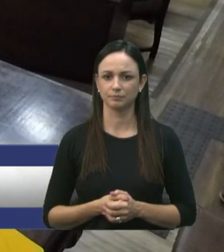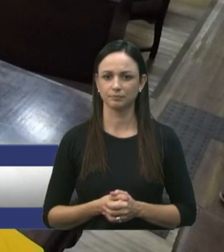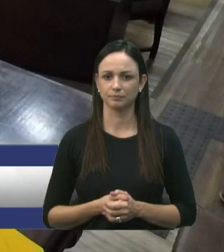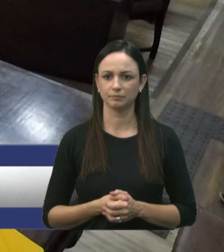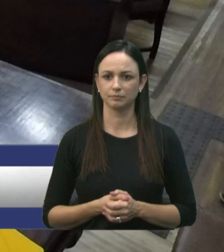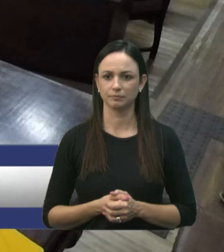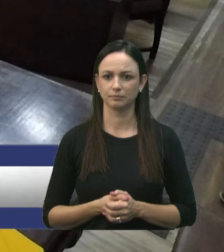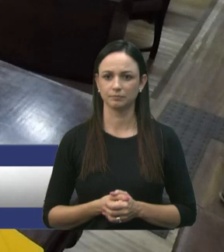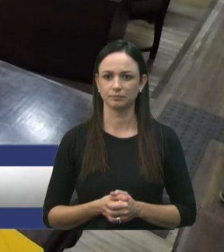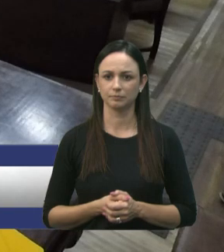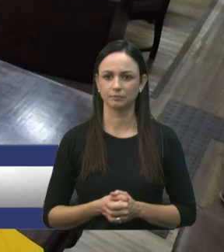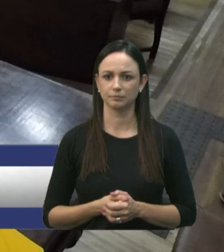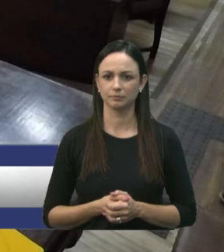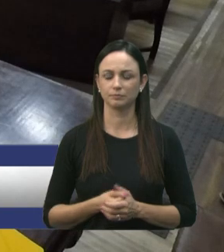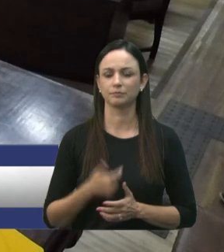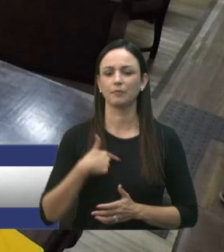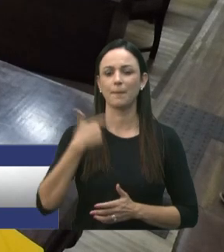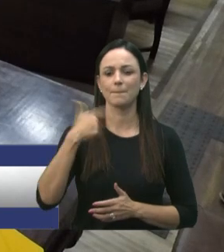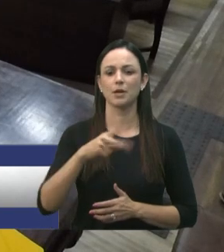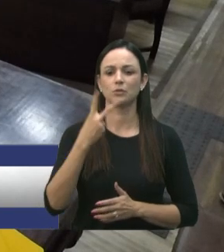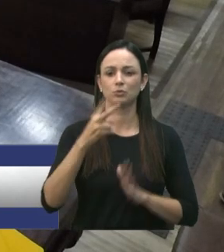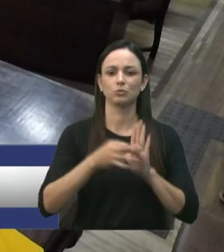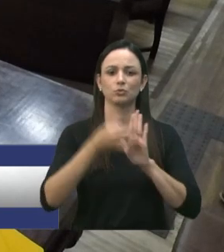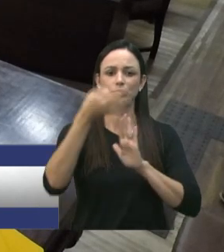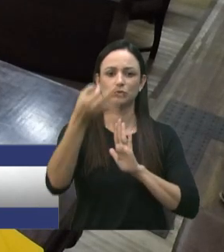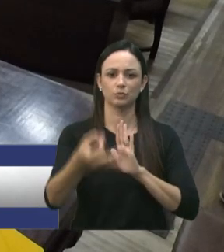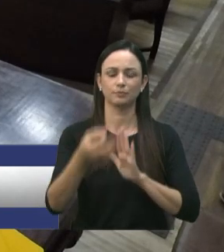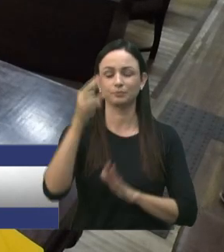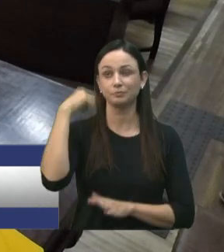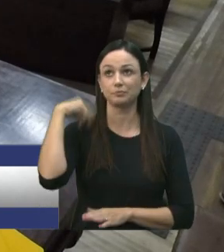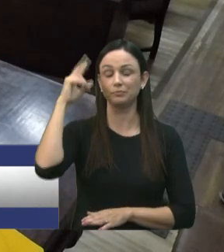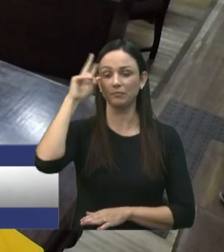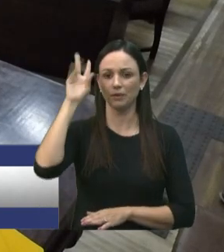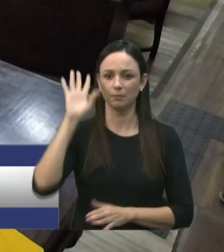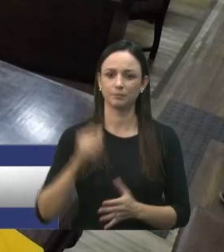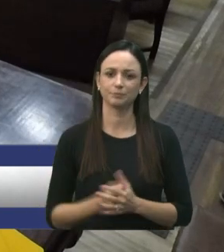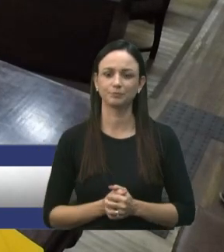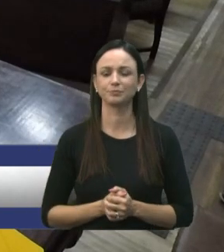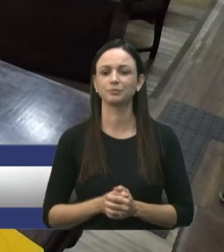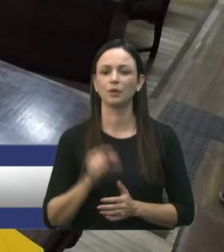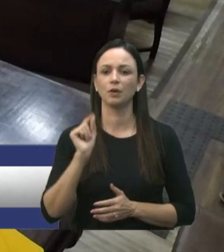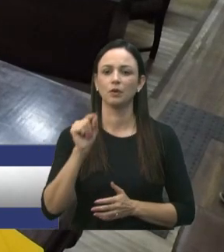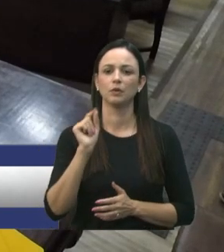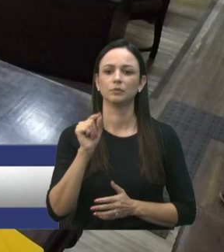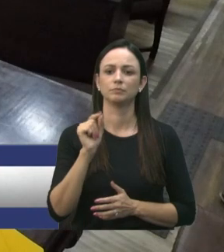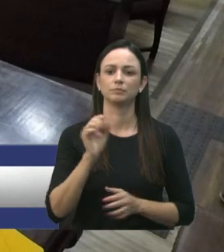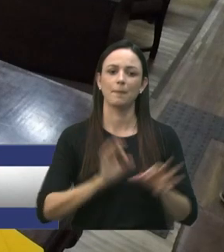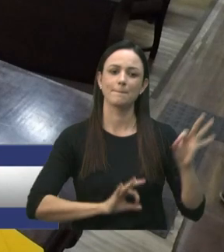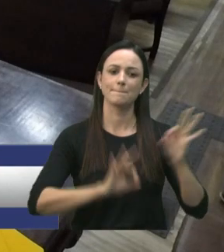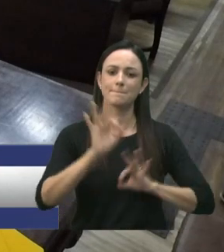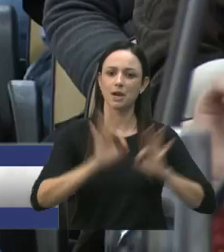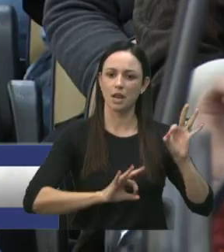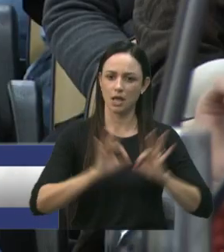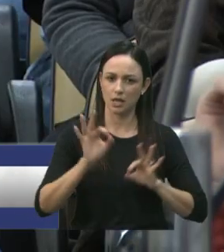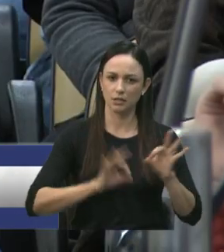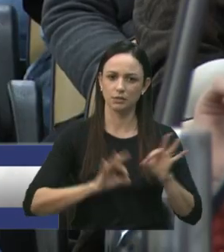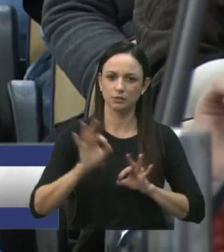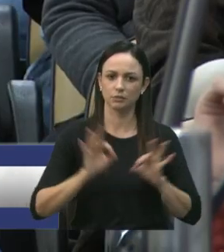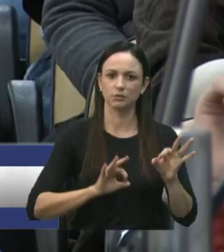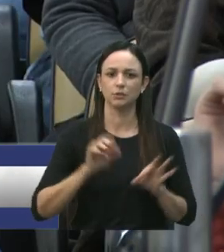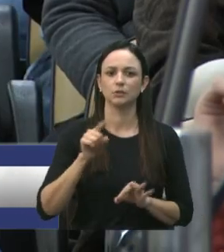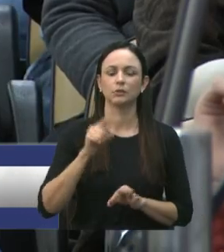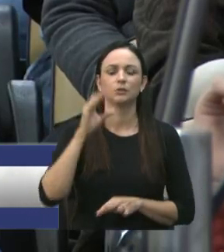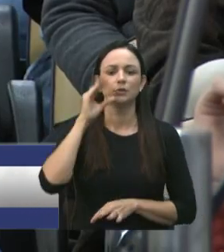Eu quero deixar mais 2 sugestões que vou lembrando aqui. Em relação ao plano de carreira dos servidores, que eu